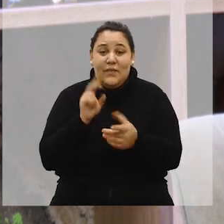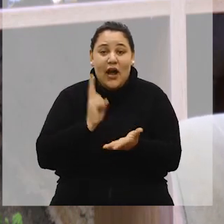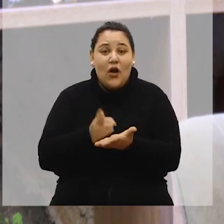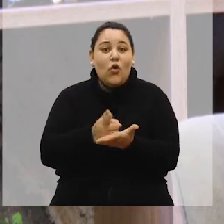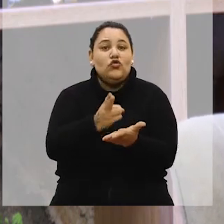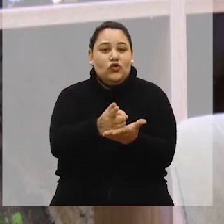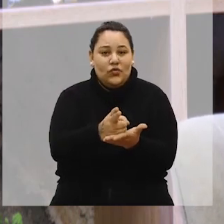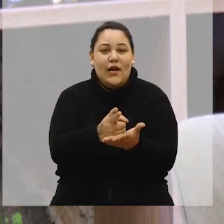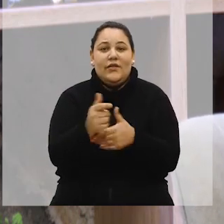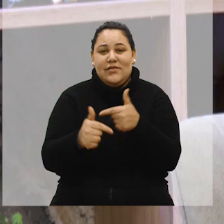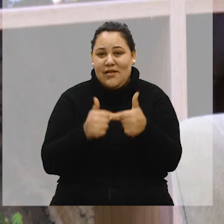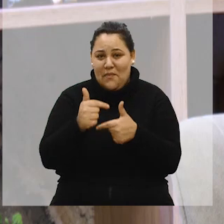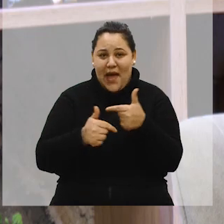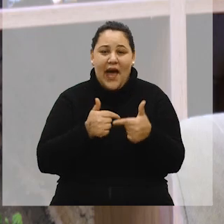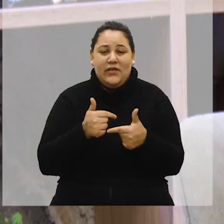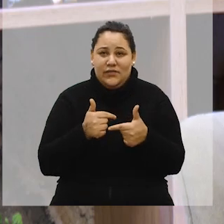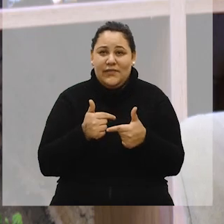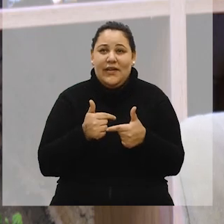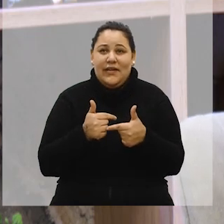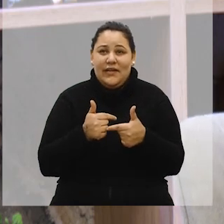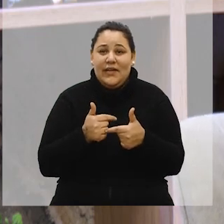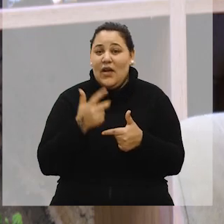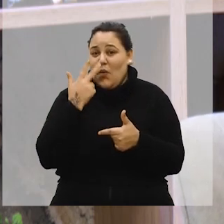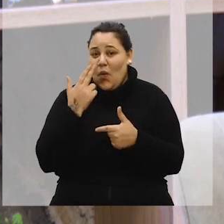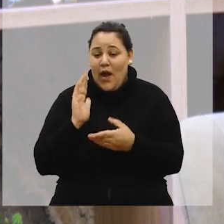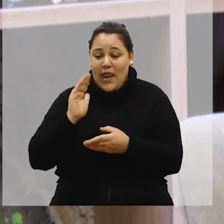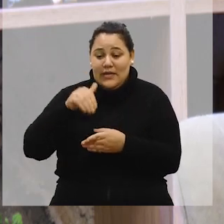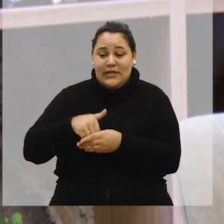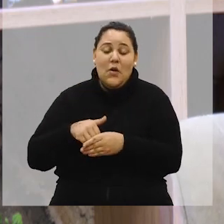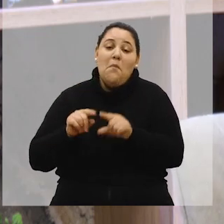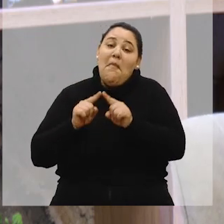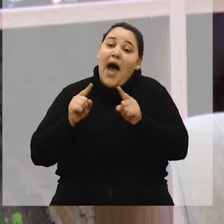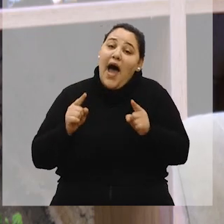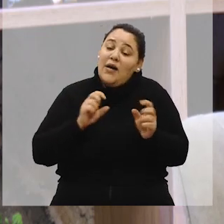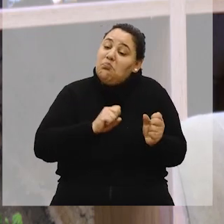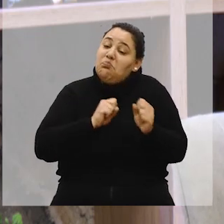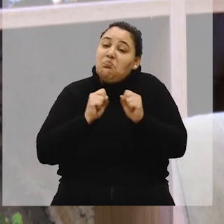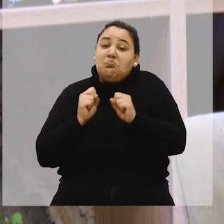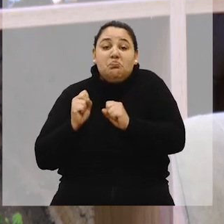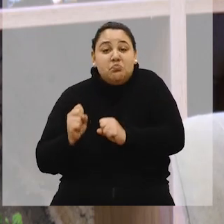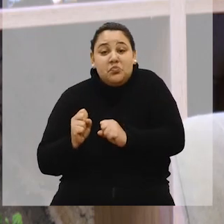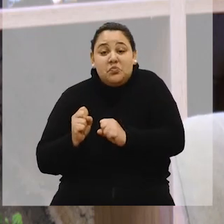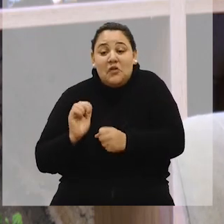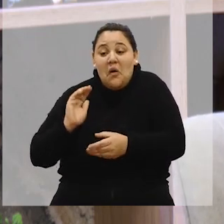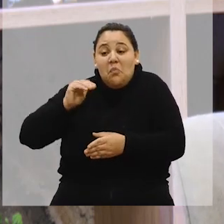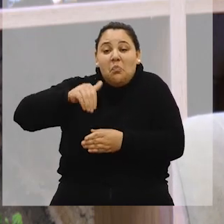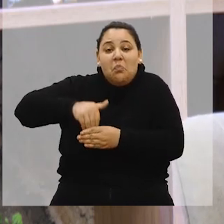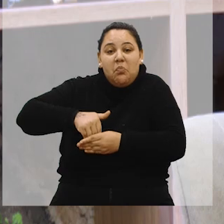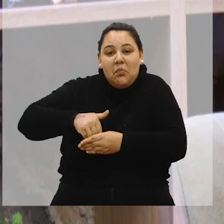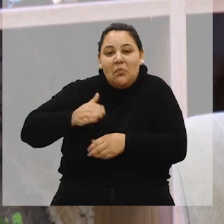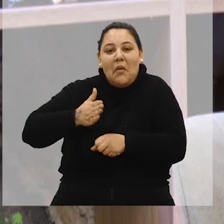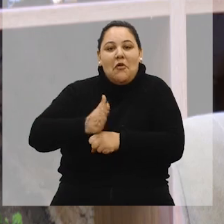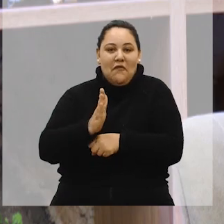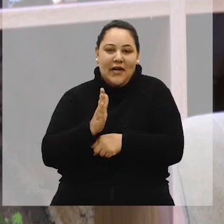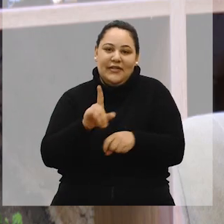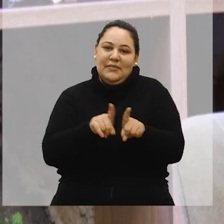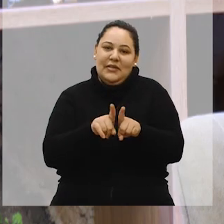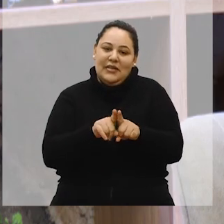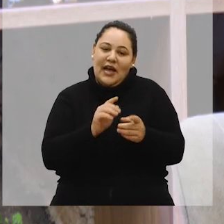possível, e aí, né? Como a eleição não é garantida, mas dessa possível candidatura. E aí, partindo dessa conversa